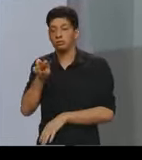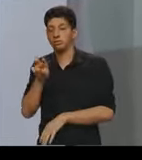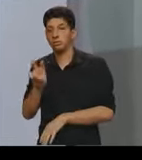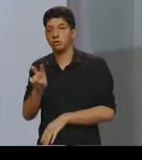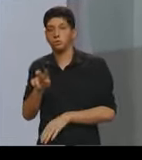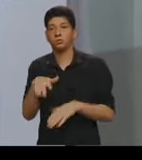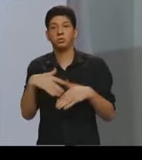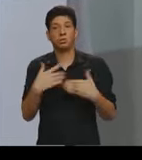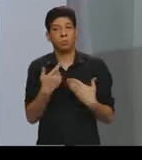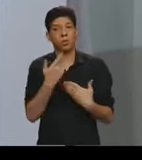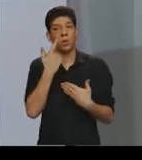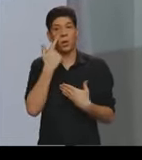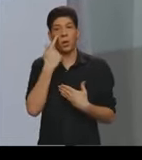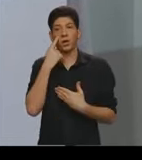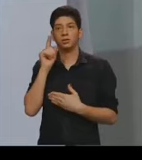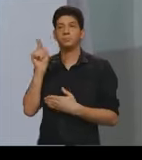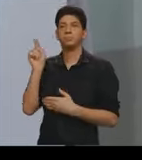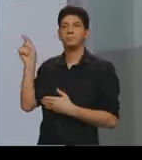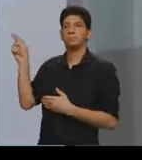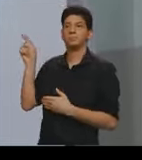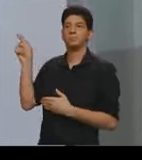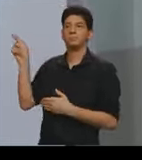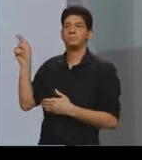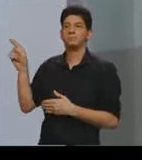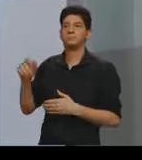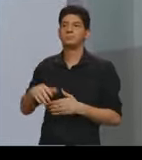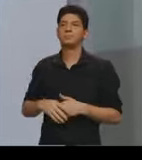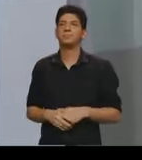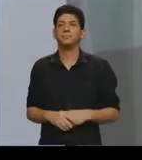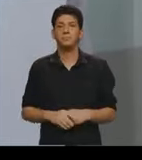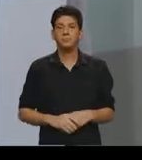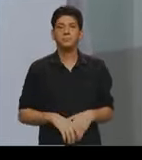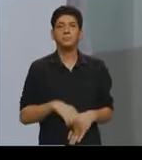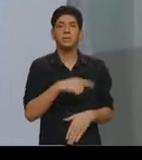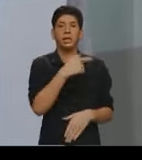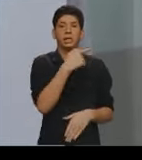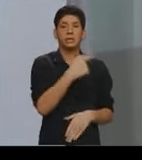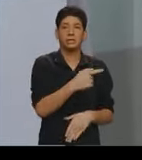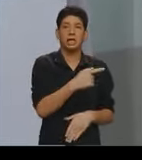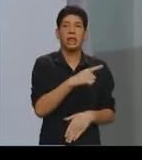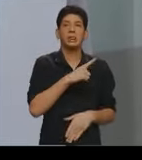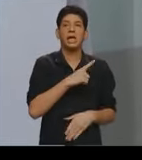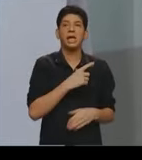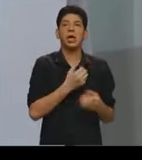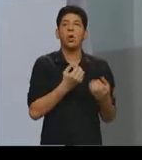nota 7, vamos supor que ela tem peso